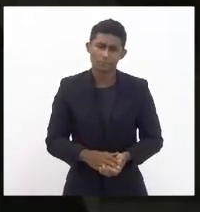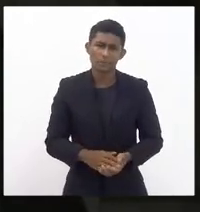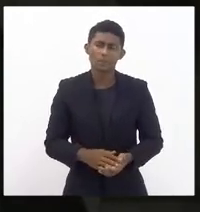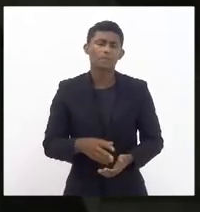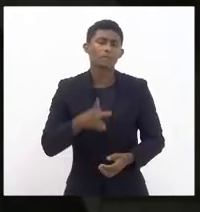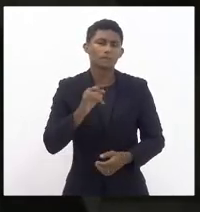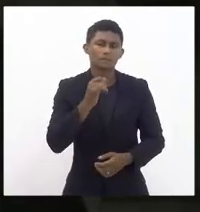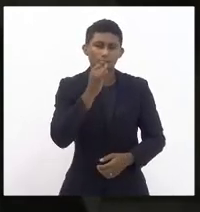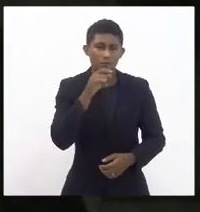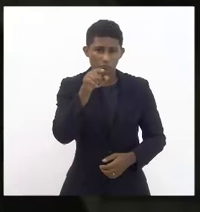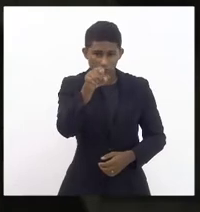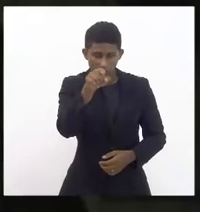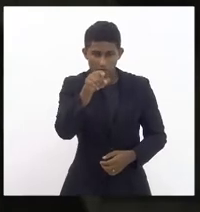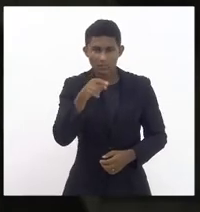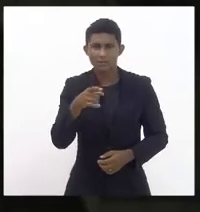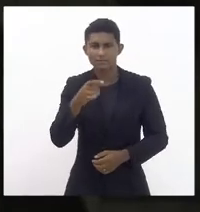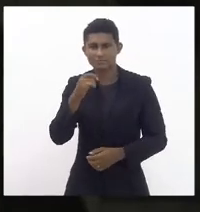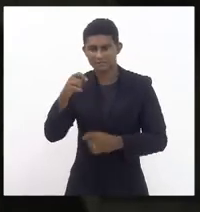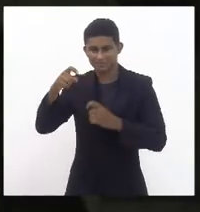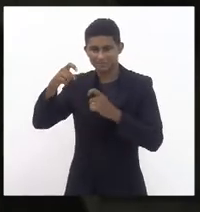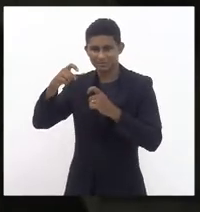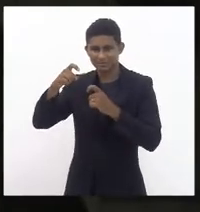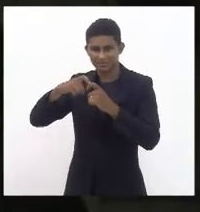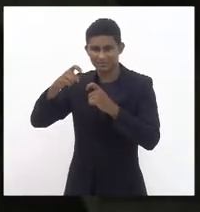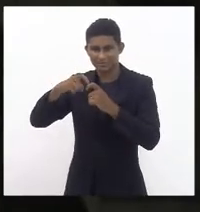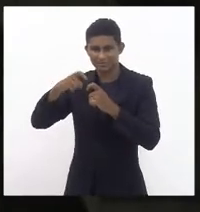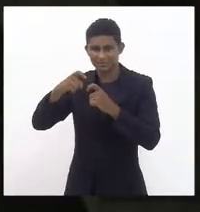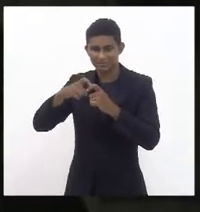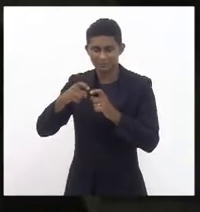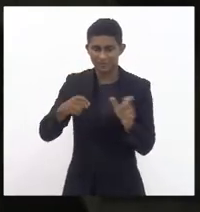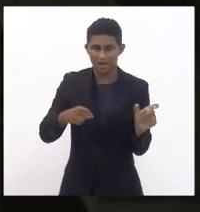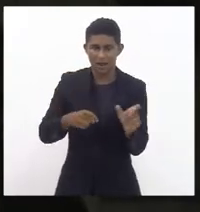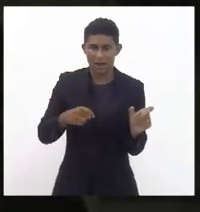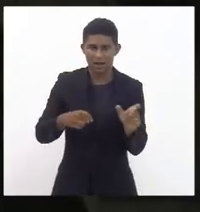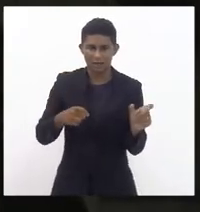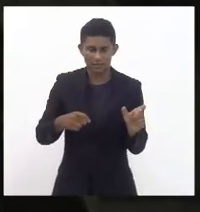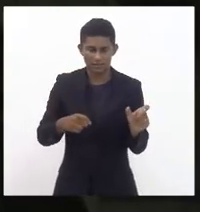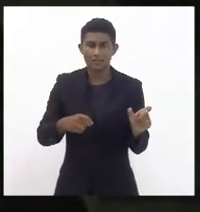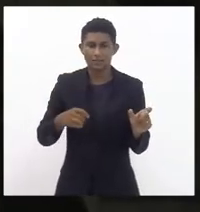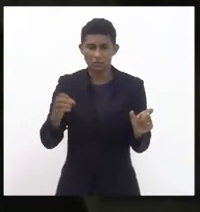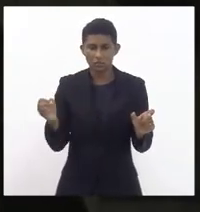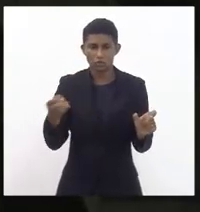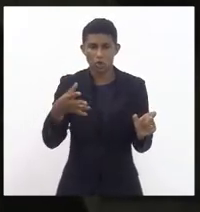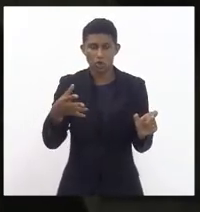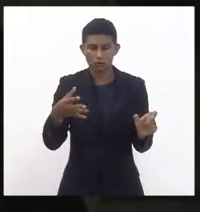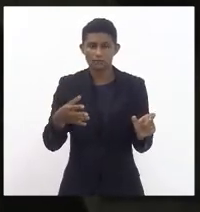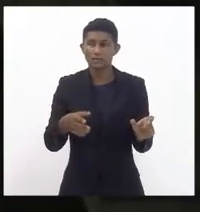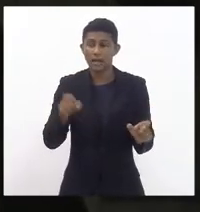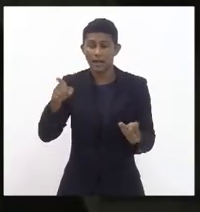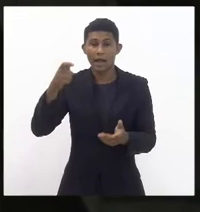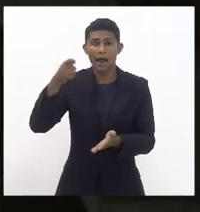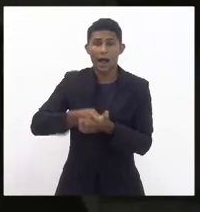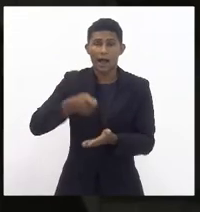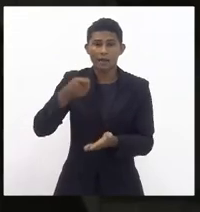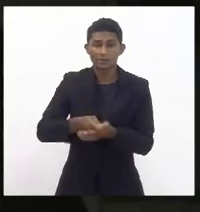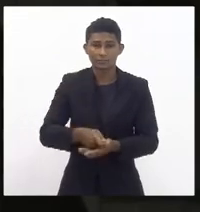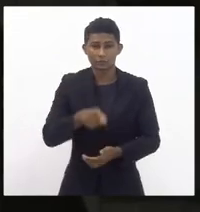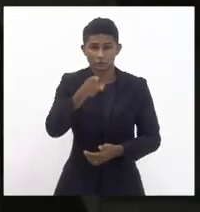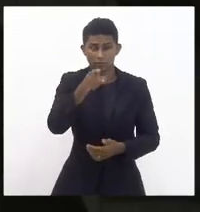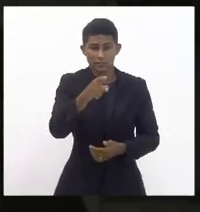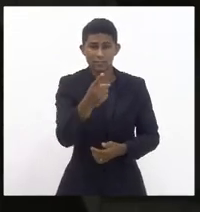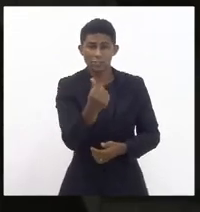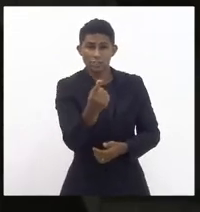fazer o seu exame para renovar a carteira eles exigem que você pague em dinheiro